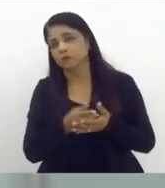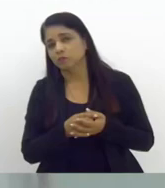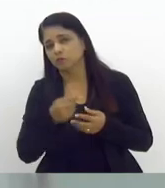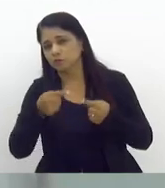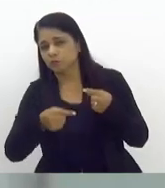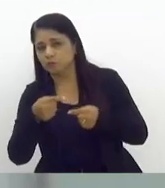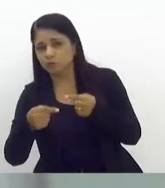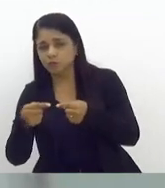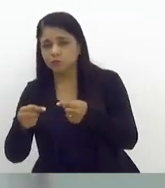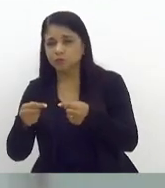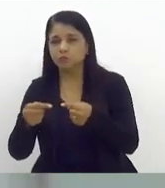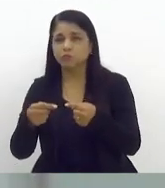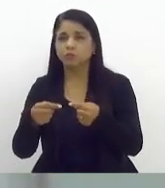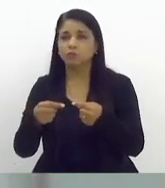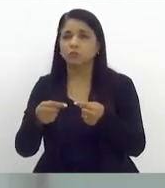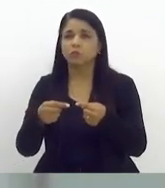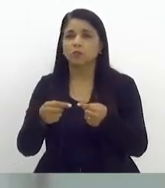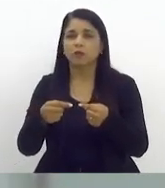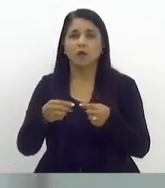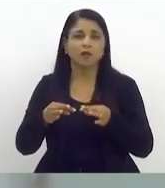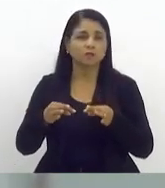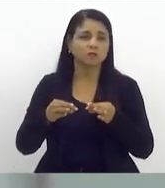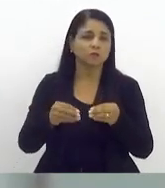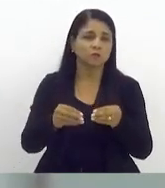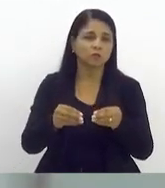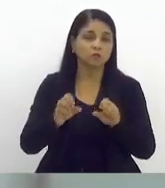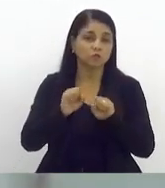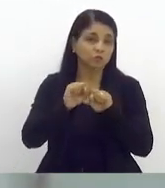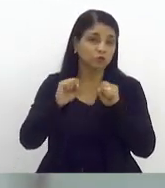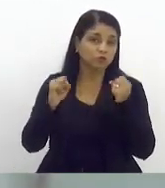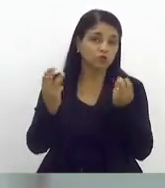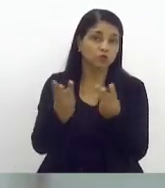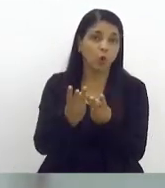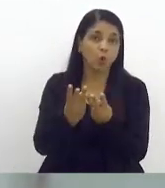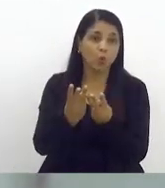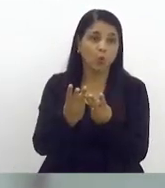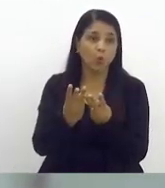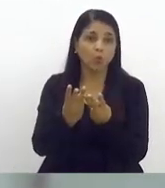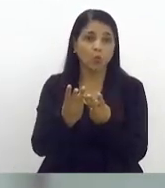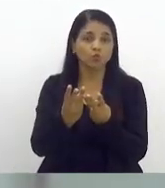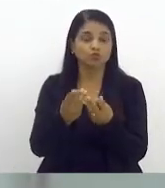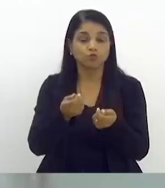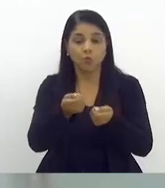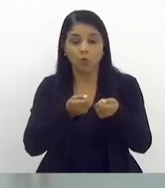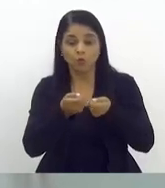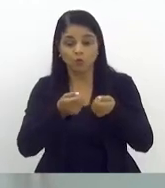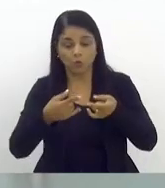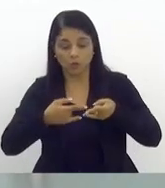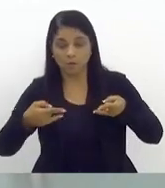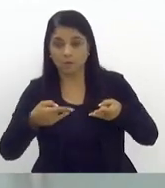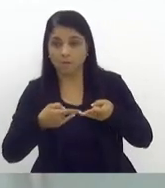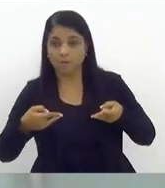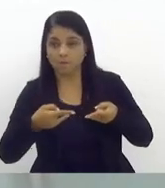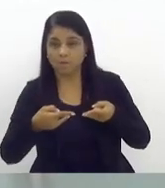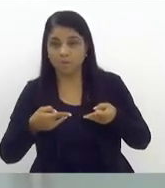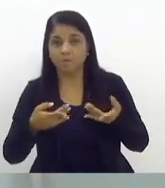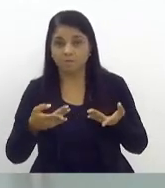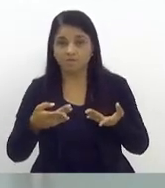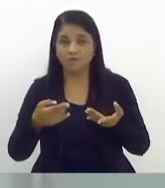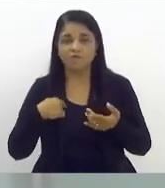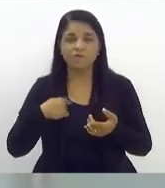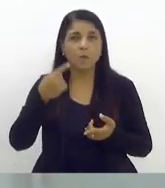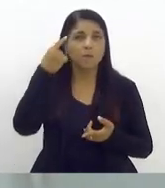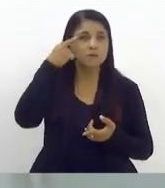ser estendido a qualquer show com controle de bilheteria. Aí fico imaginando, nos